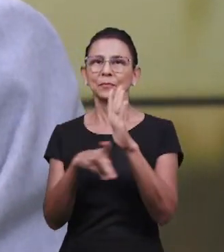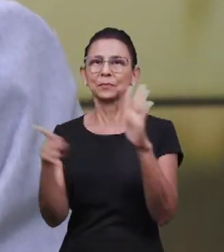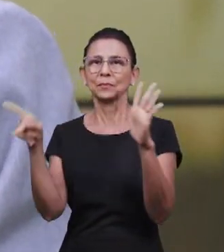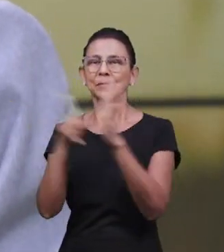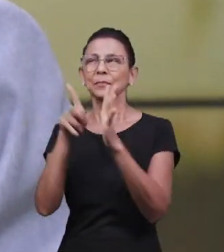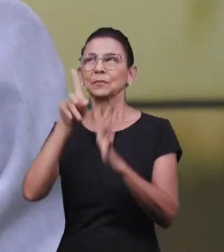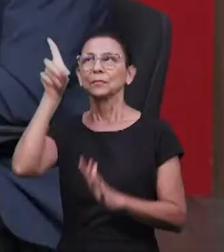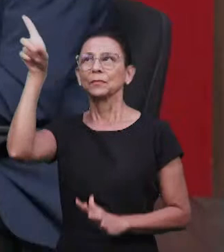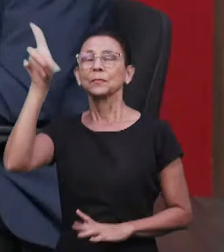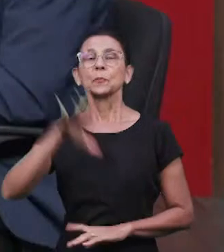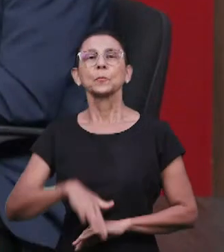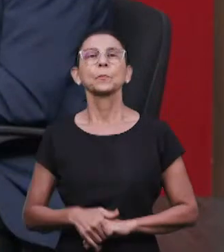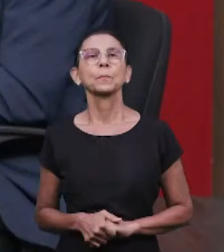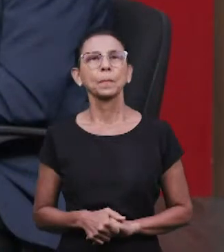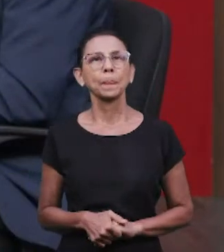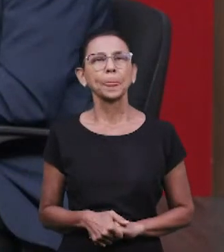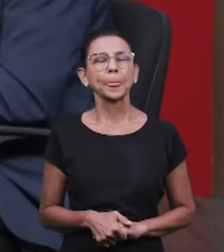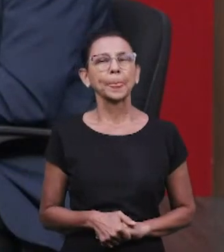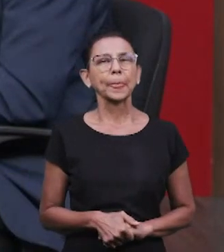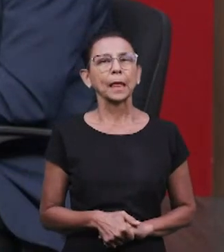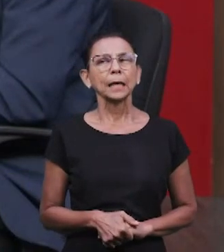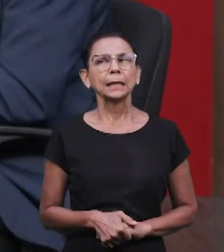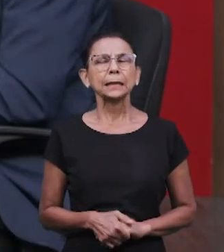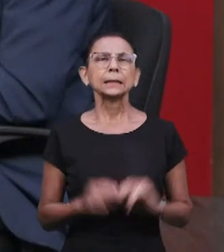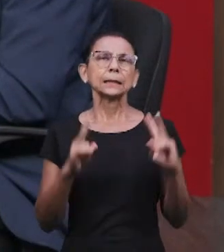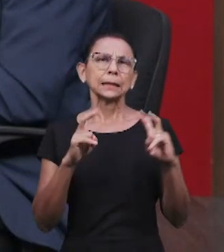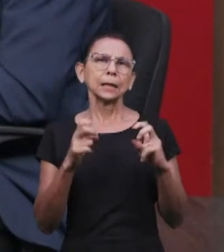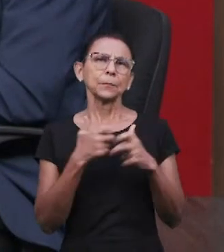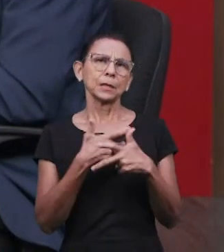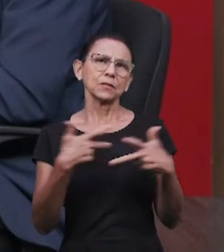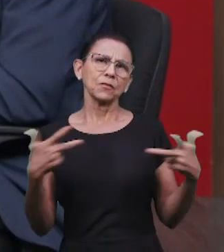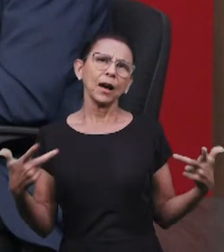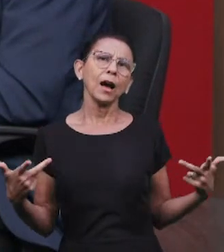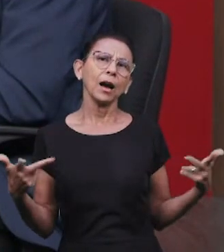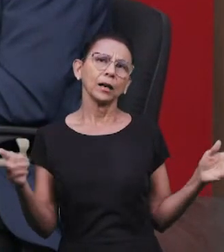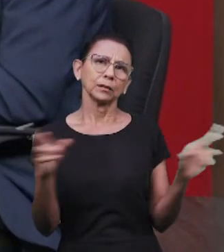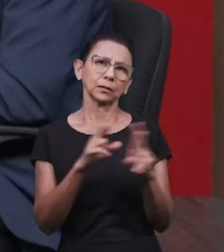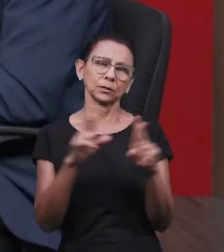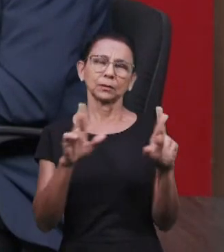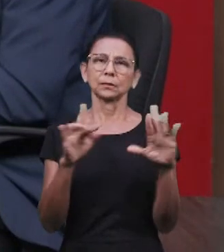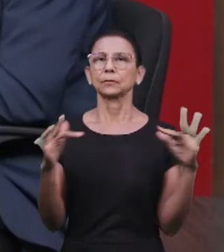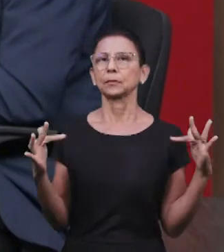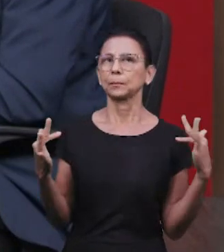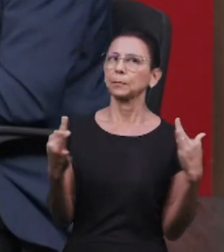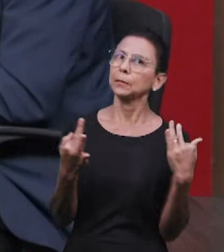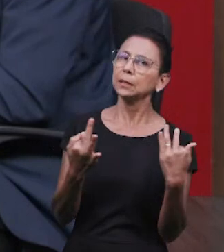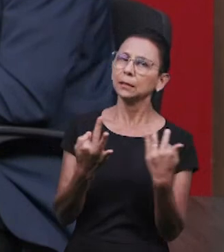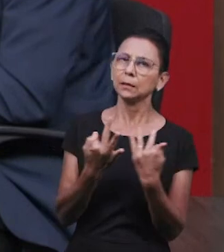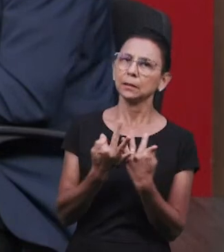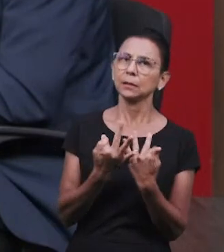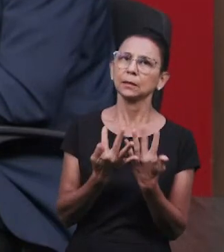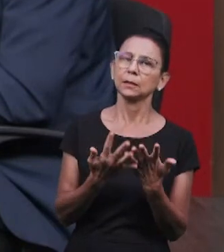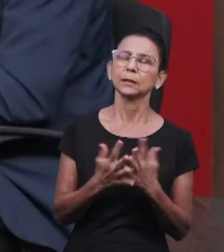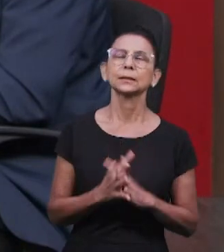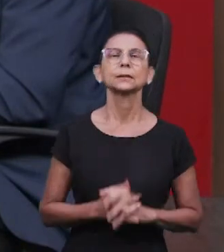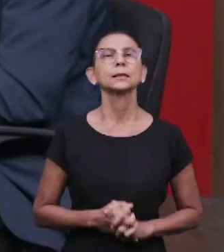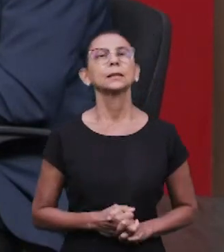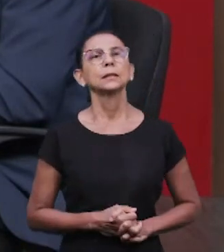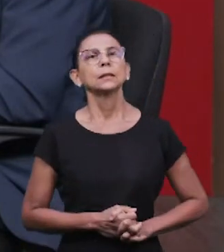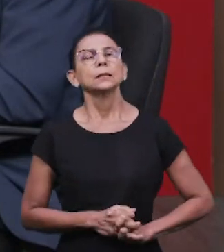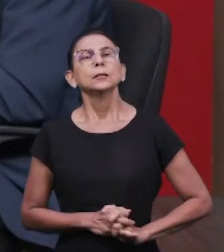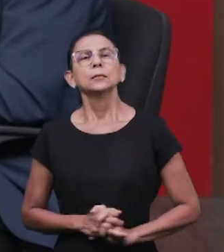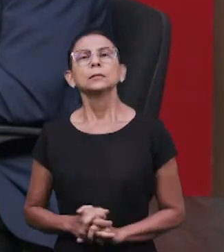projeto de Deus. E esse programa é um programa onde nós discutimos temas que são afeitos à família, que